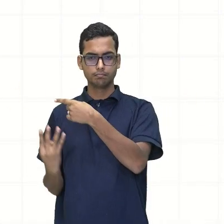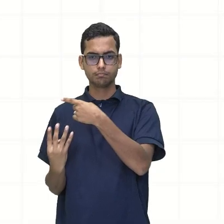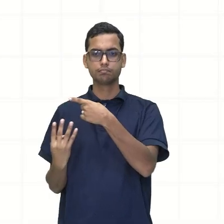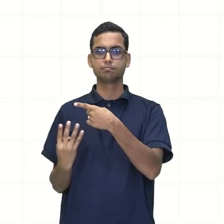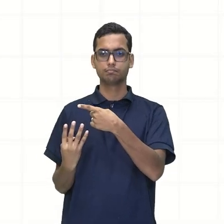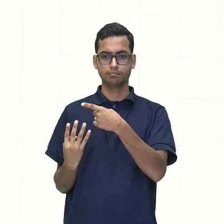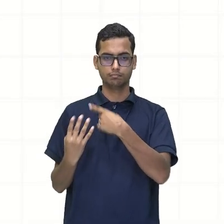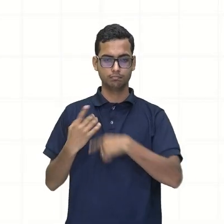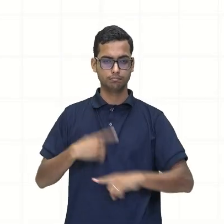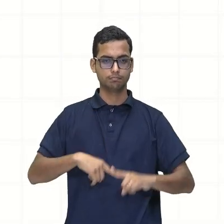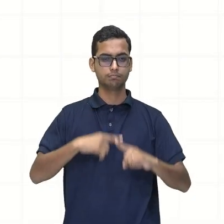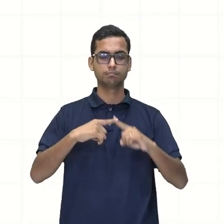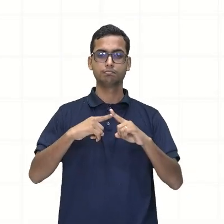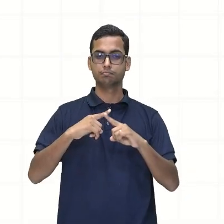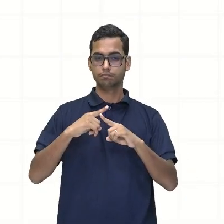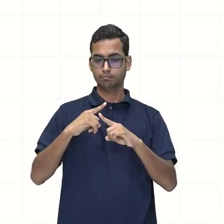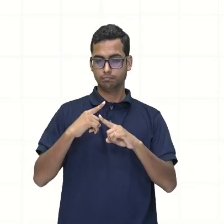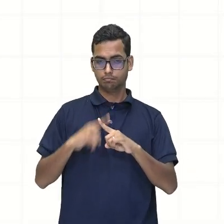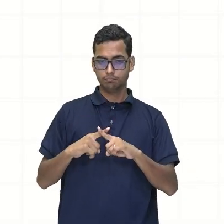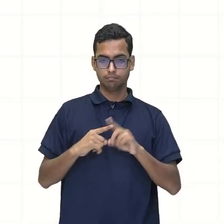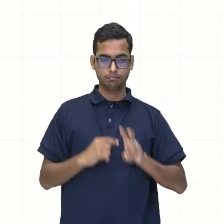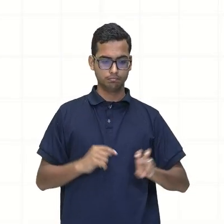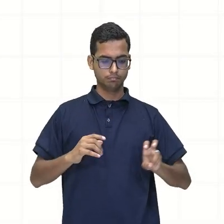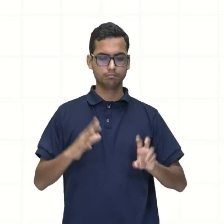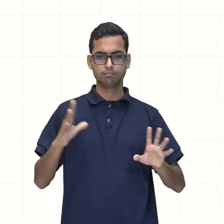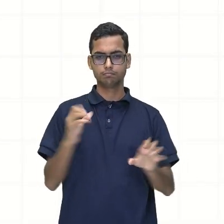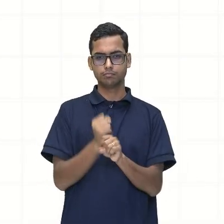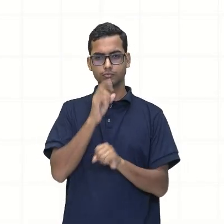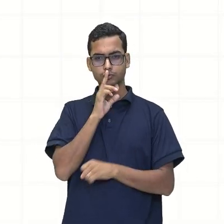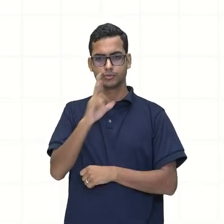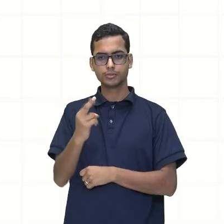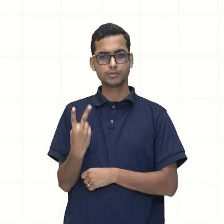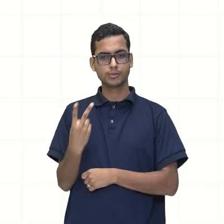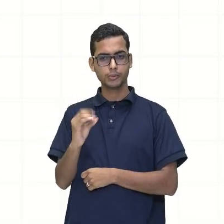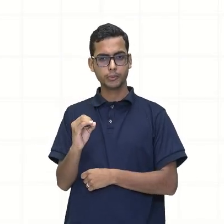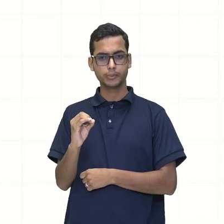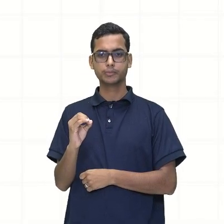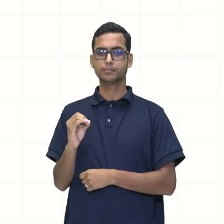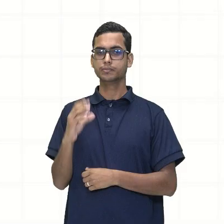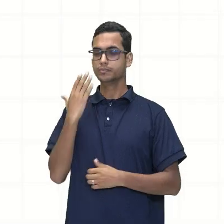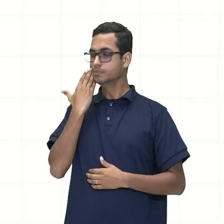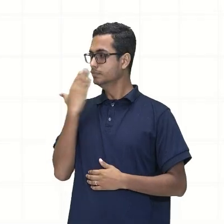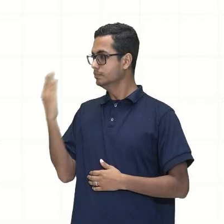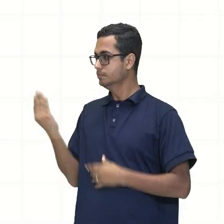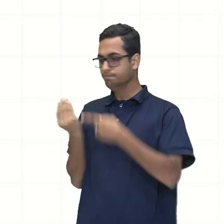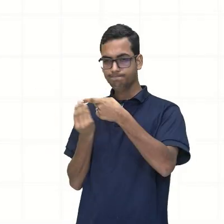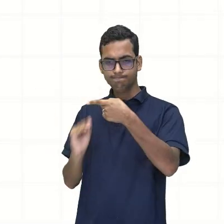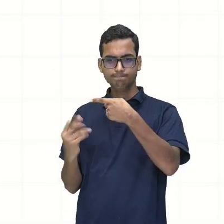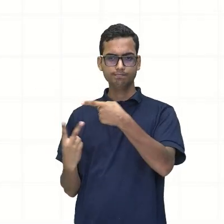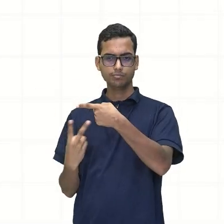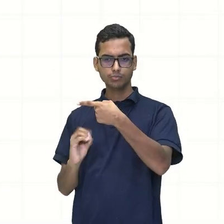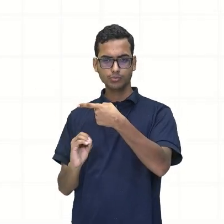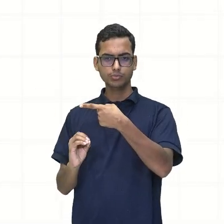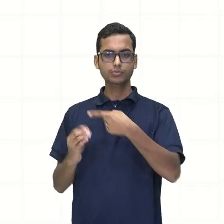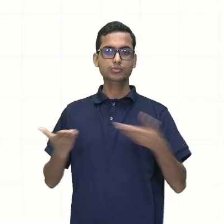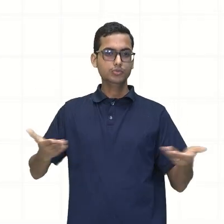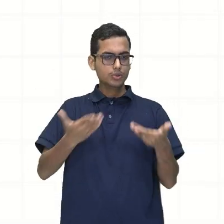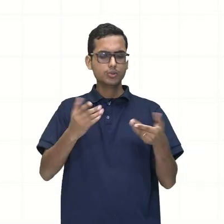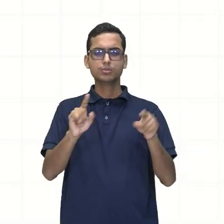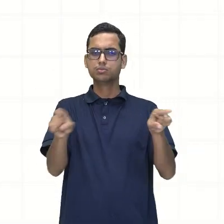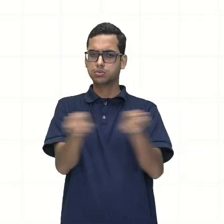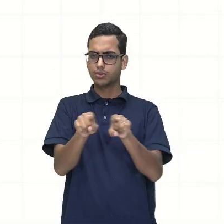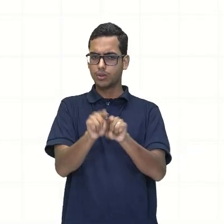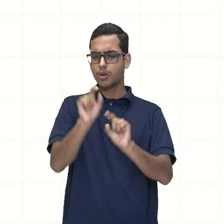dar 20, né? E aí a gente já coloca aqui na resposta o 20. E aí, o que mais que ele diz? Ele diz que a